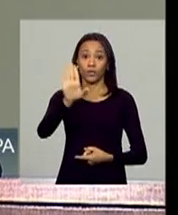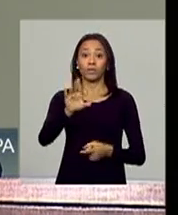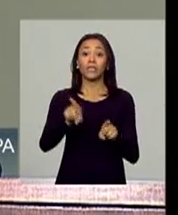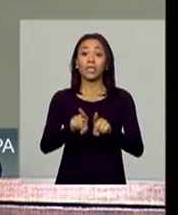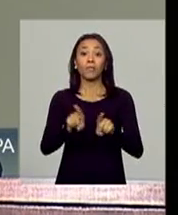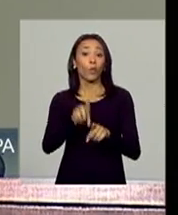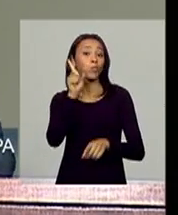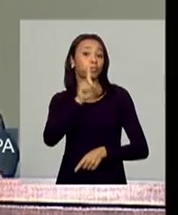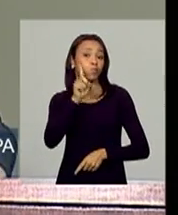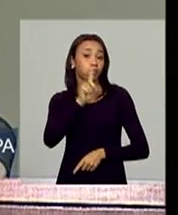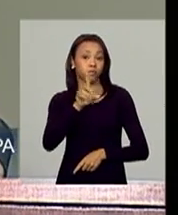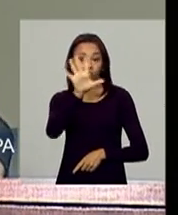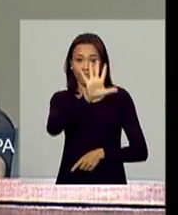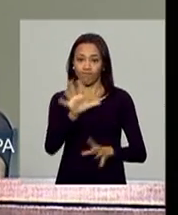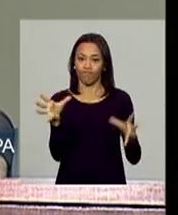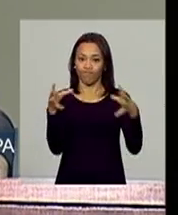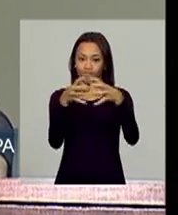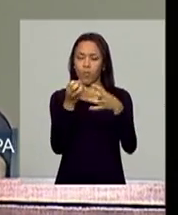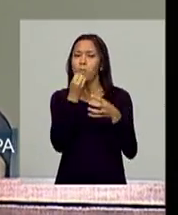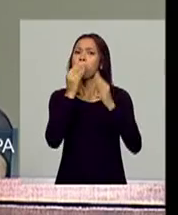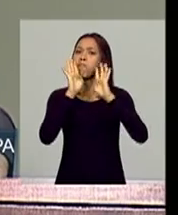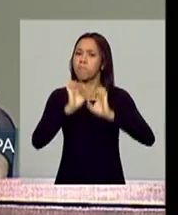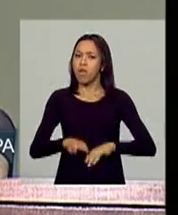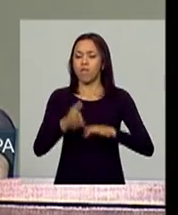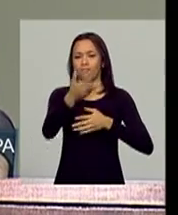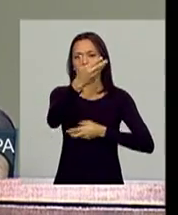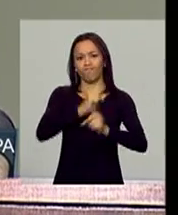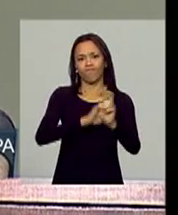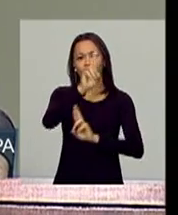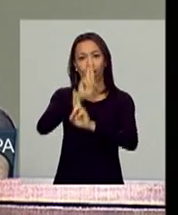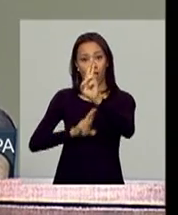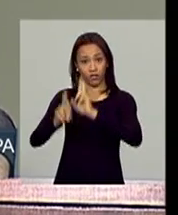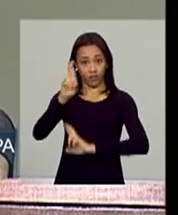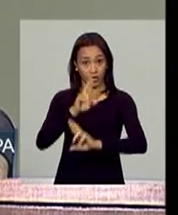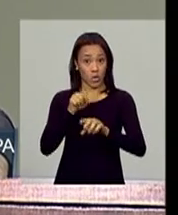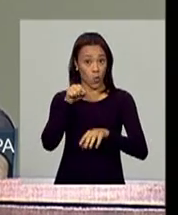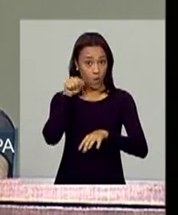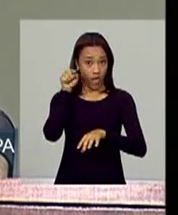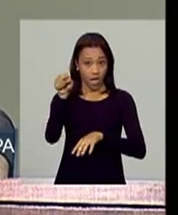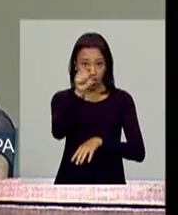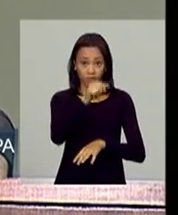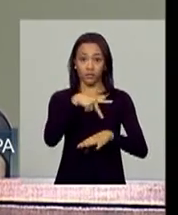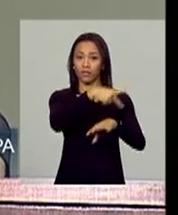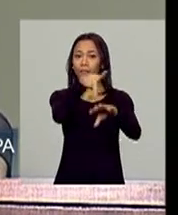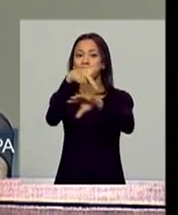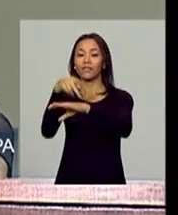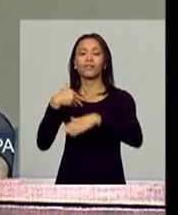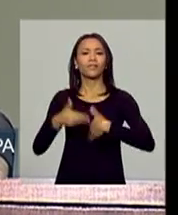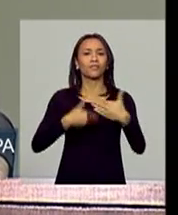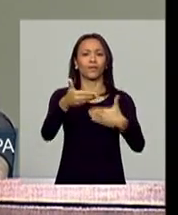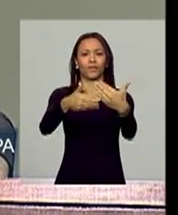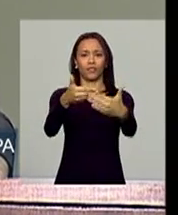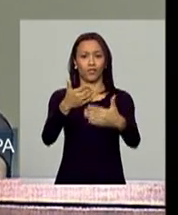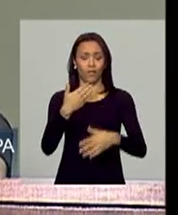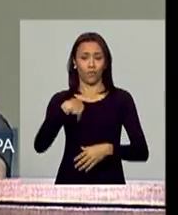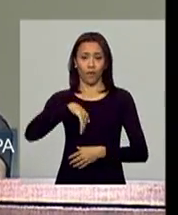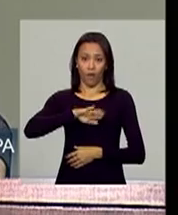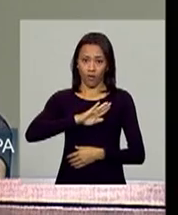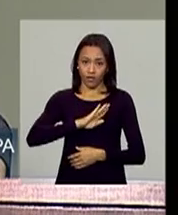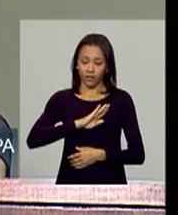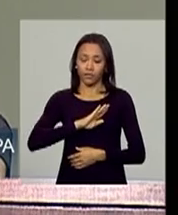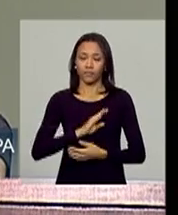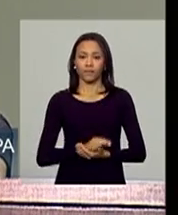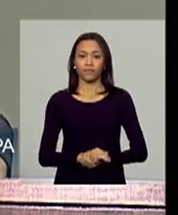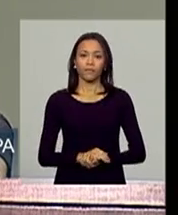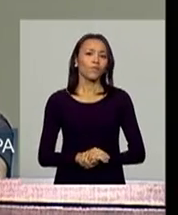Unidos. O bom relacionamento com esses países desenvolvidos não impede, ao